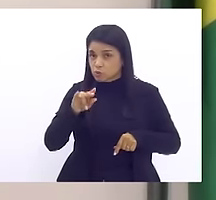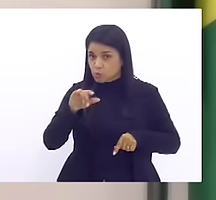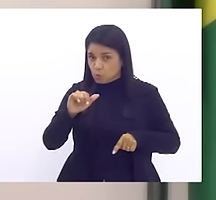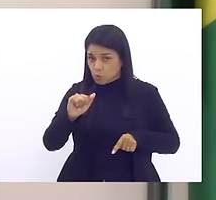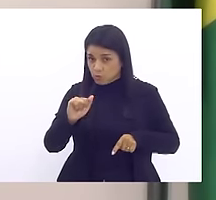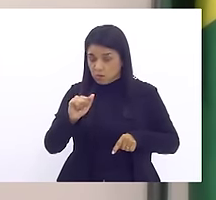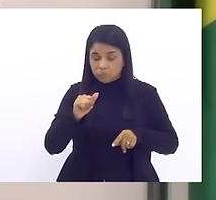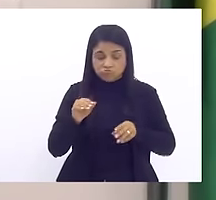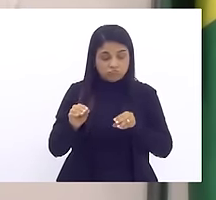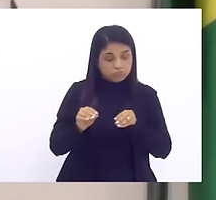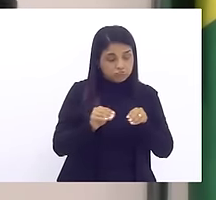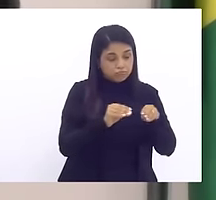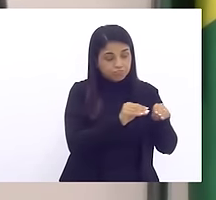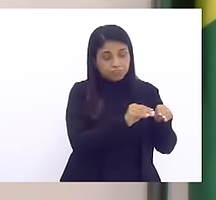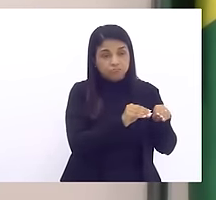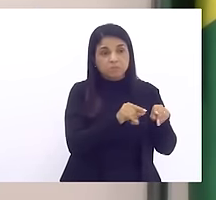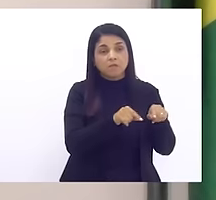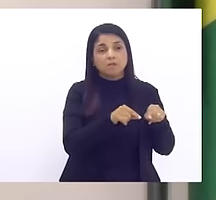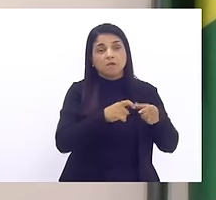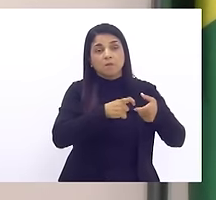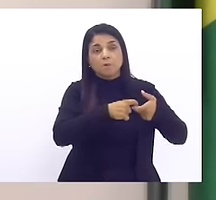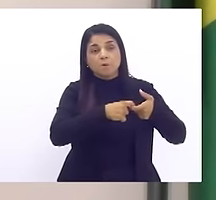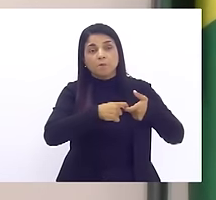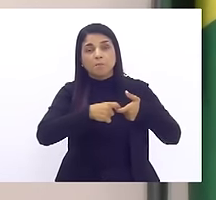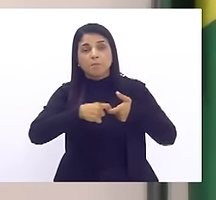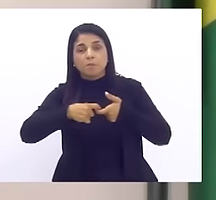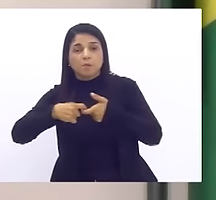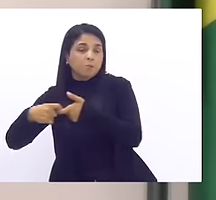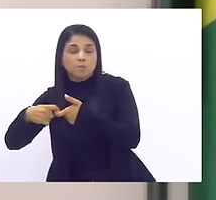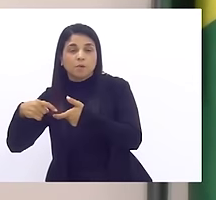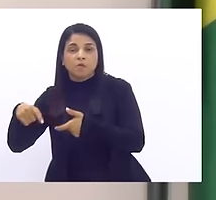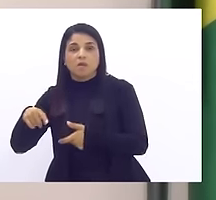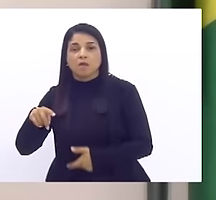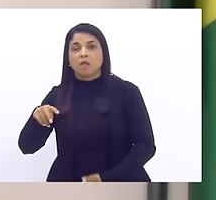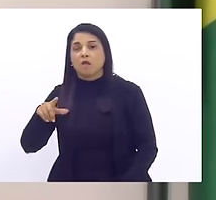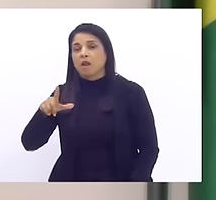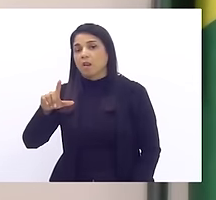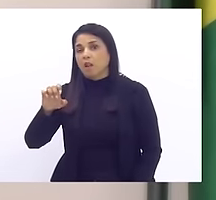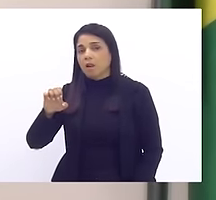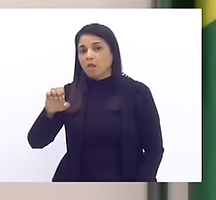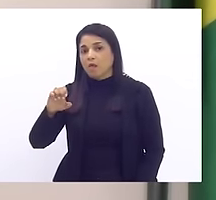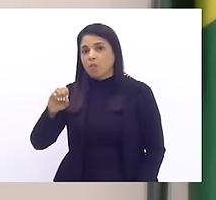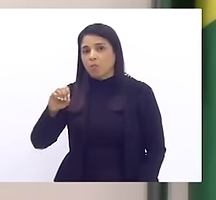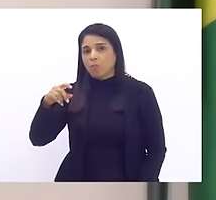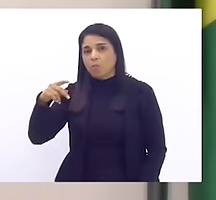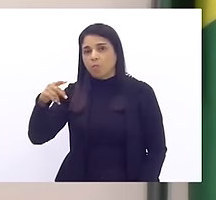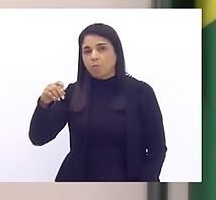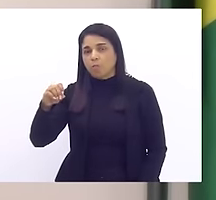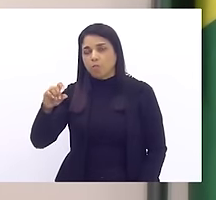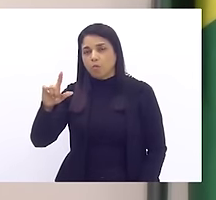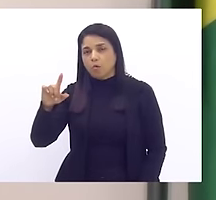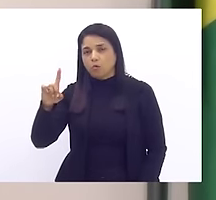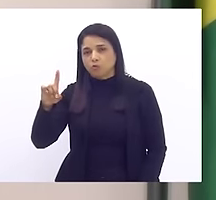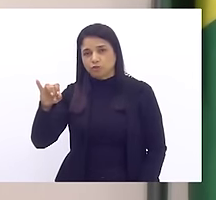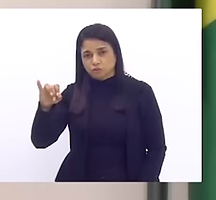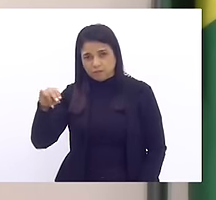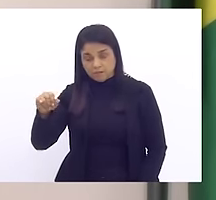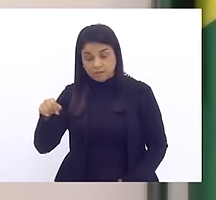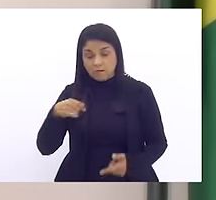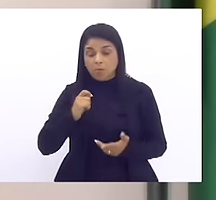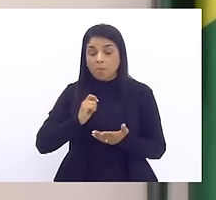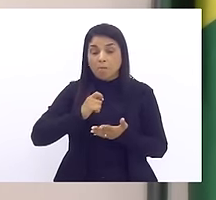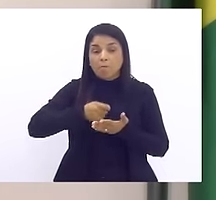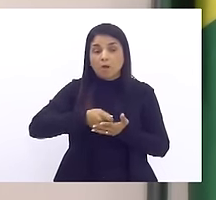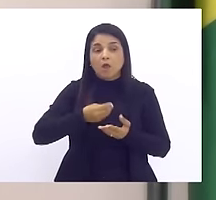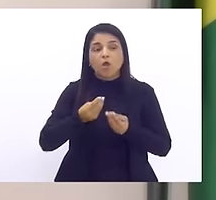Leopoldina Outra coisa o senhor levar para vários como é que é feito o pagamento disso então é nome Deputado